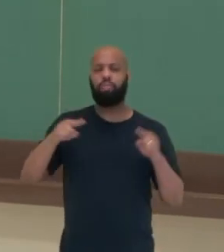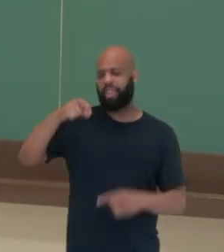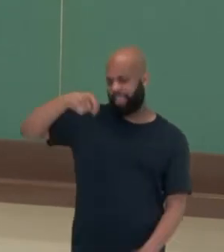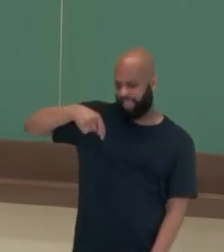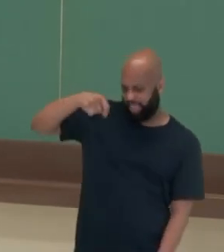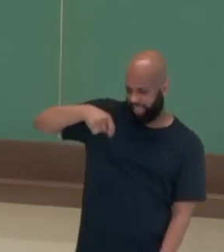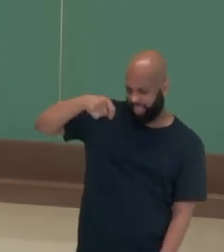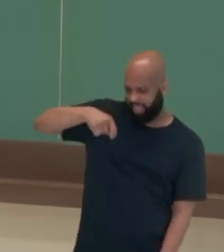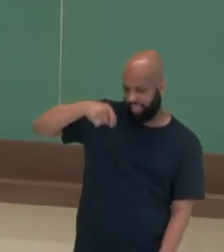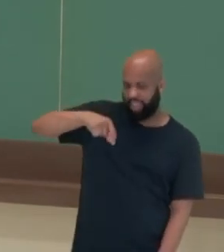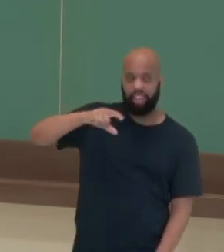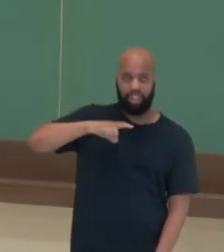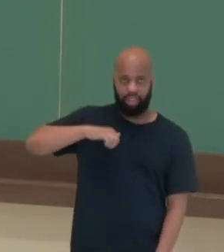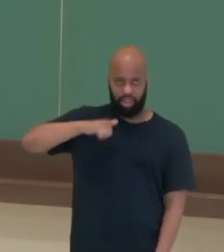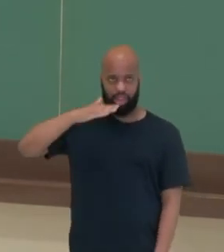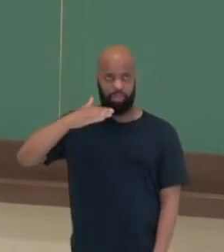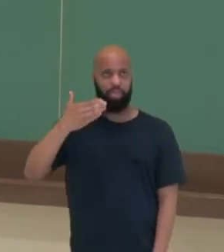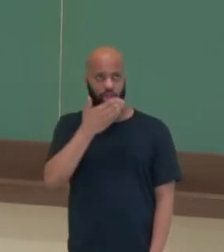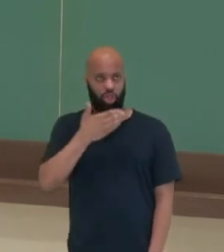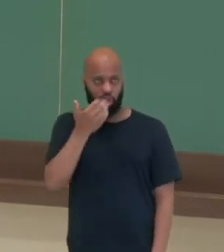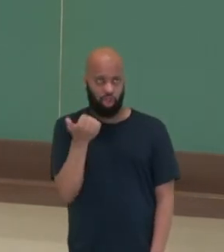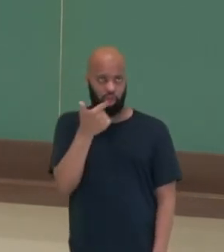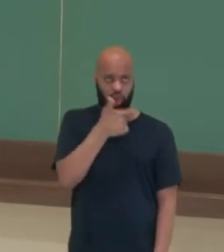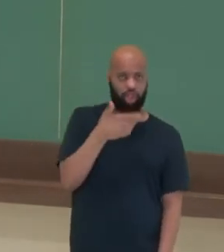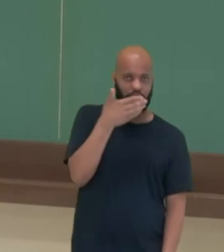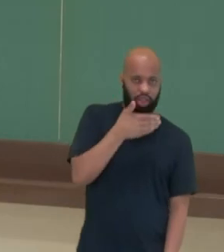maior que o açúcar?